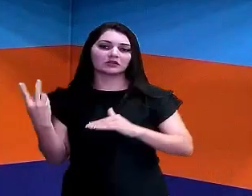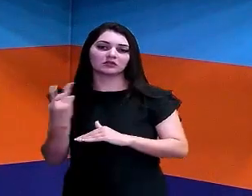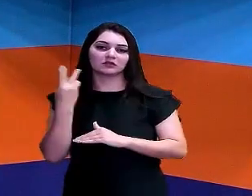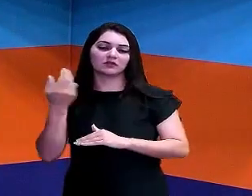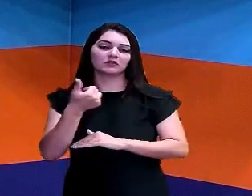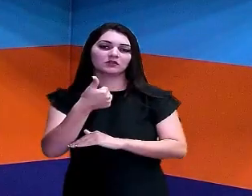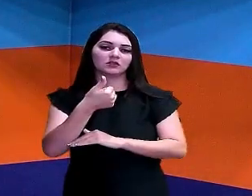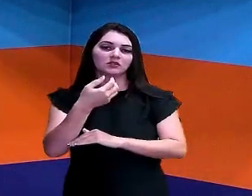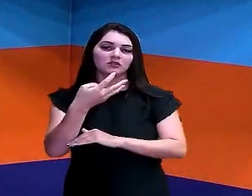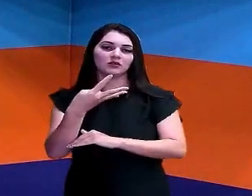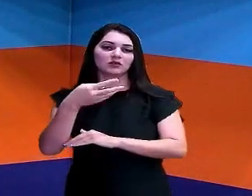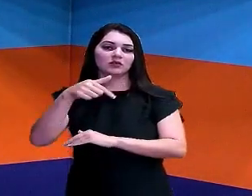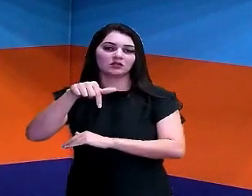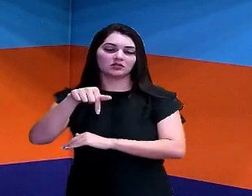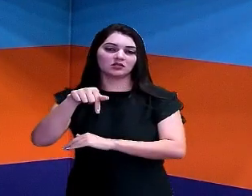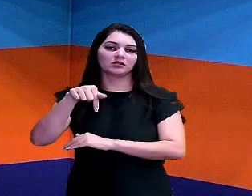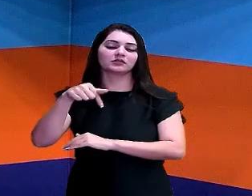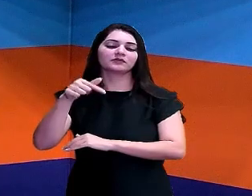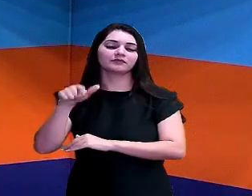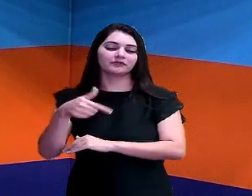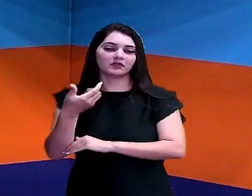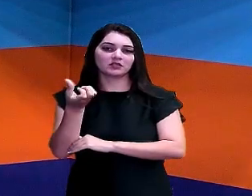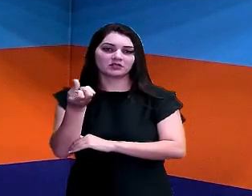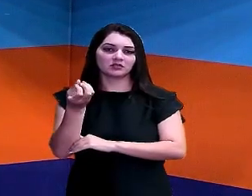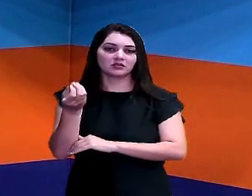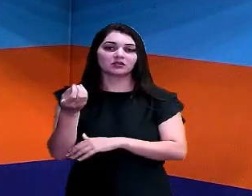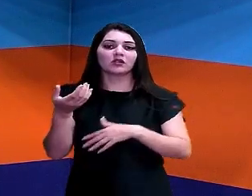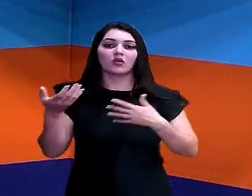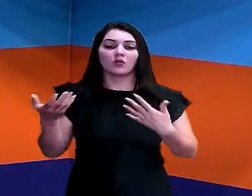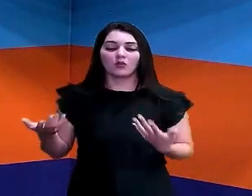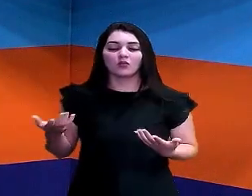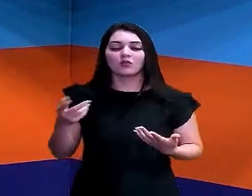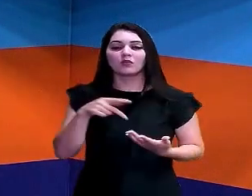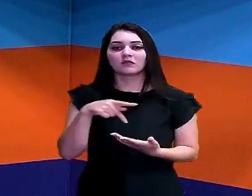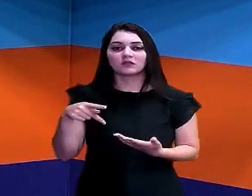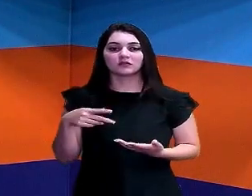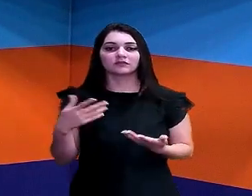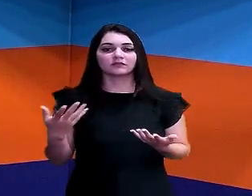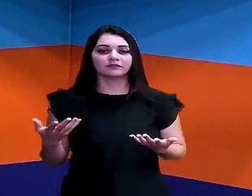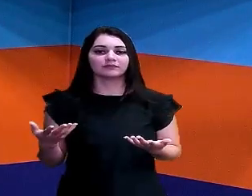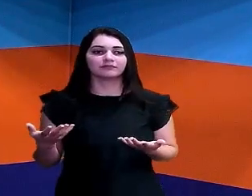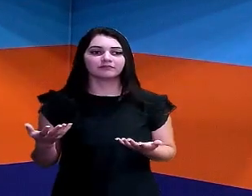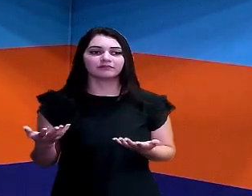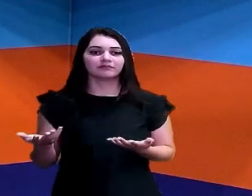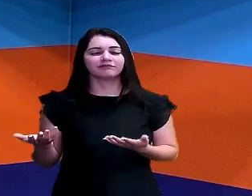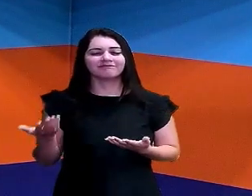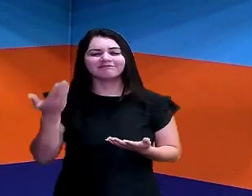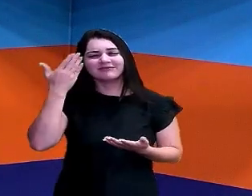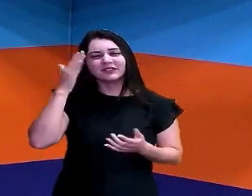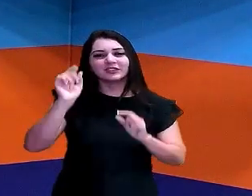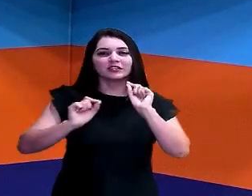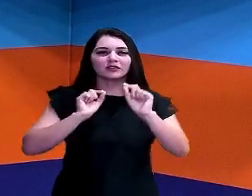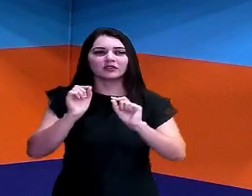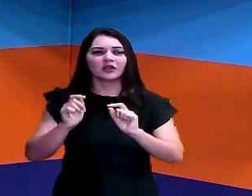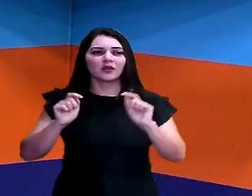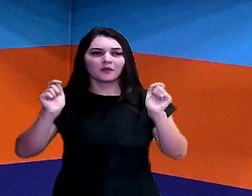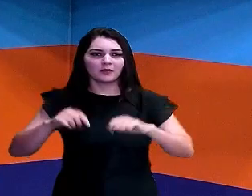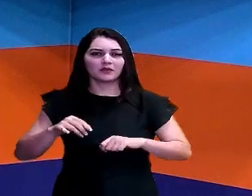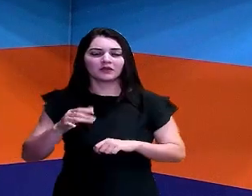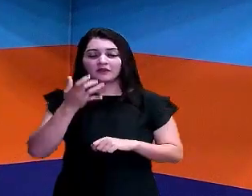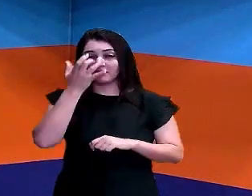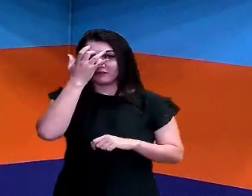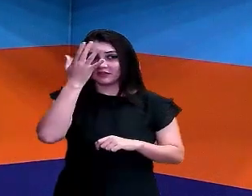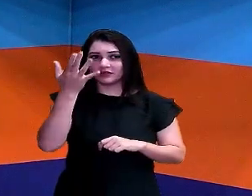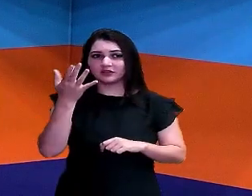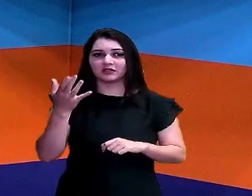é 147,60. Opa, professora, eu não entendi uma coisa. Eu poderia facilitar